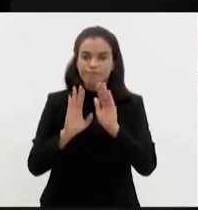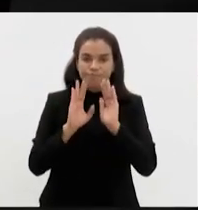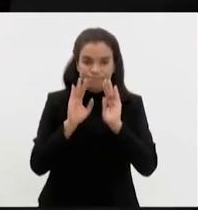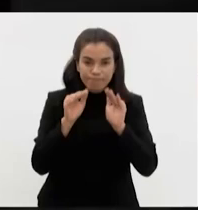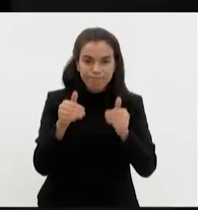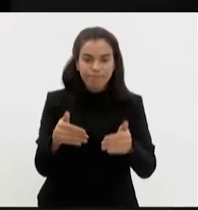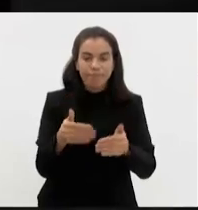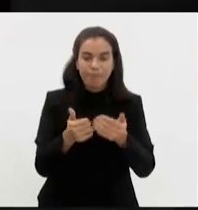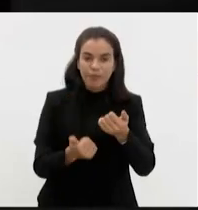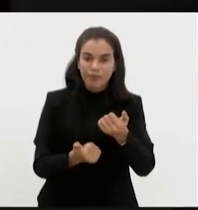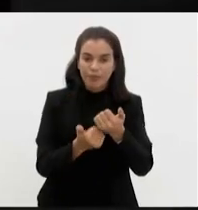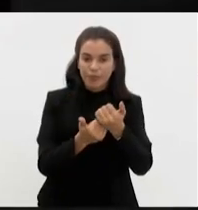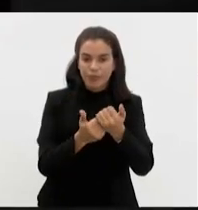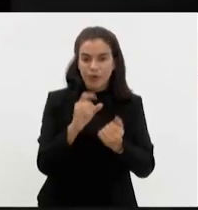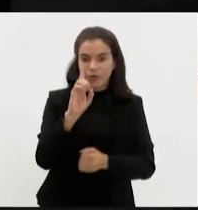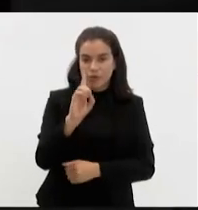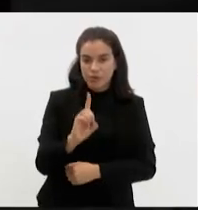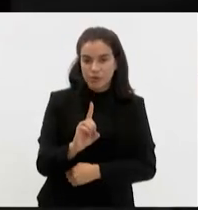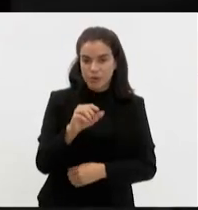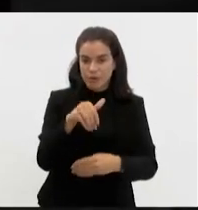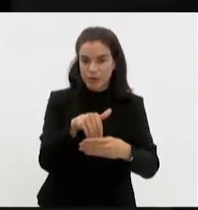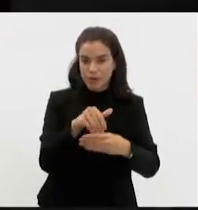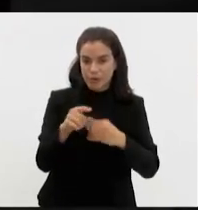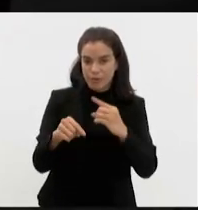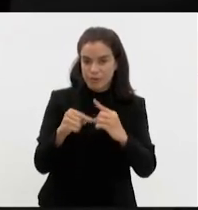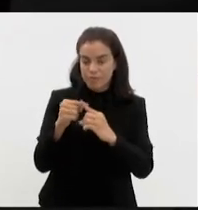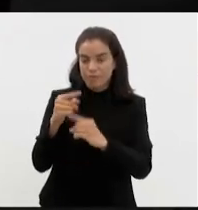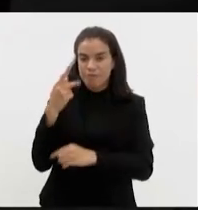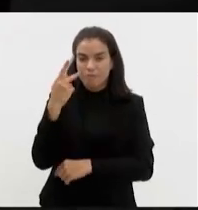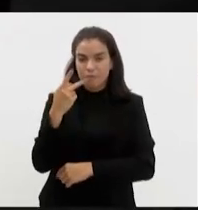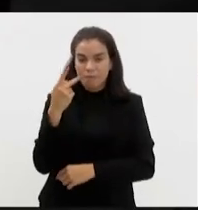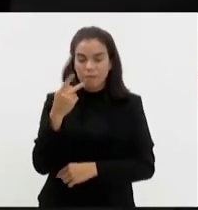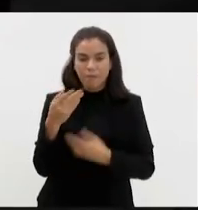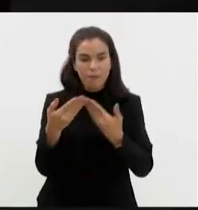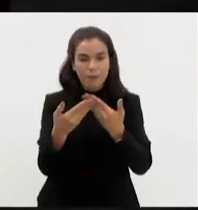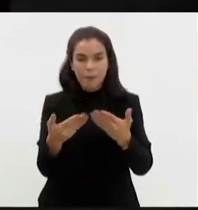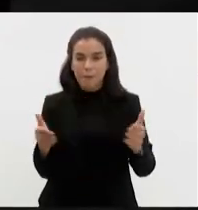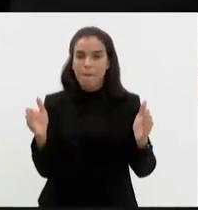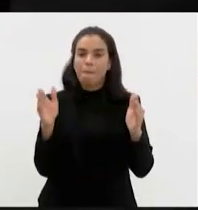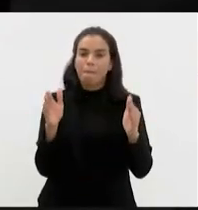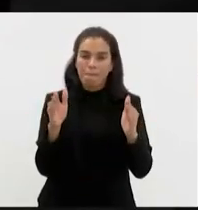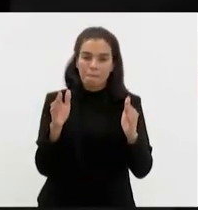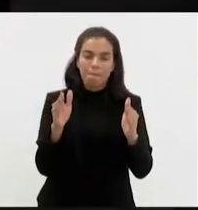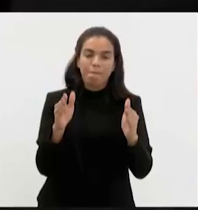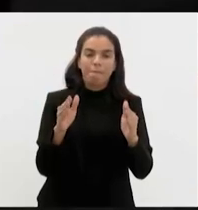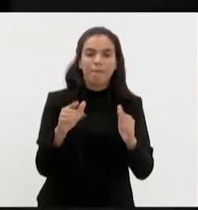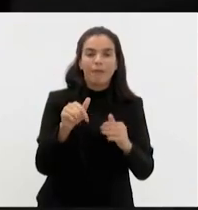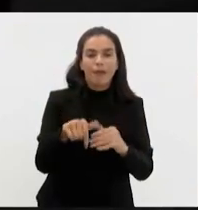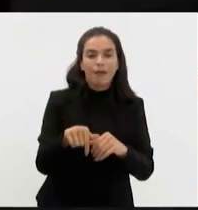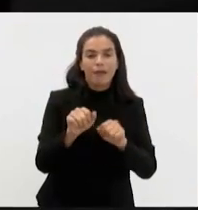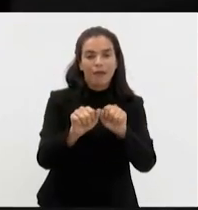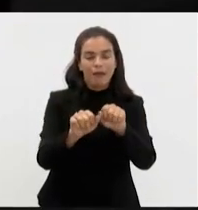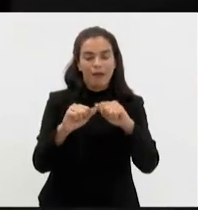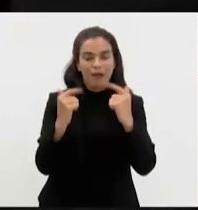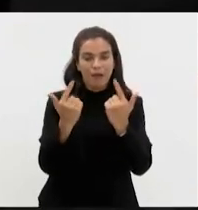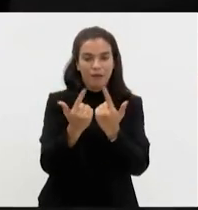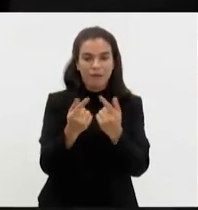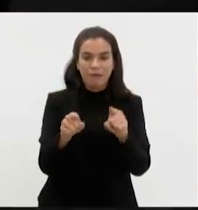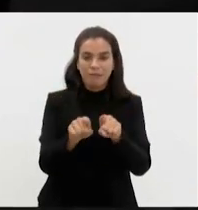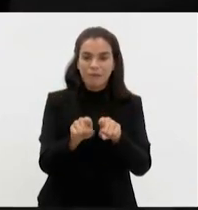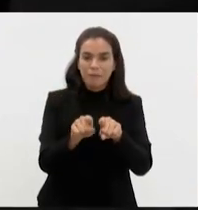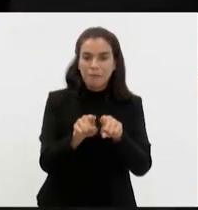a fortalecer o Direito Eleitoral e a política abrir as portas da casa do povo para receber